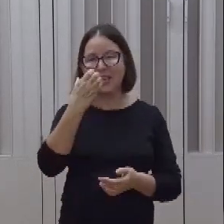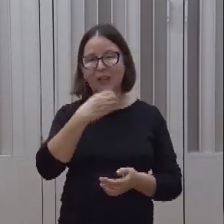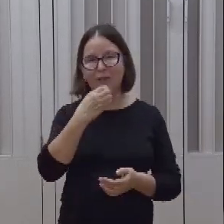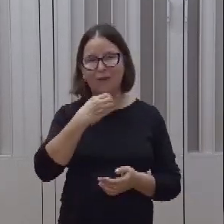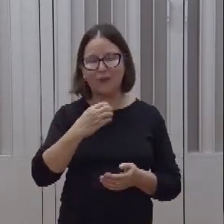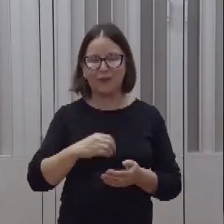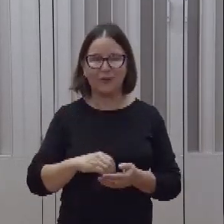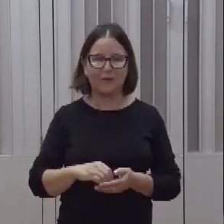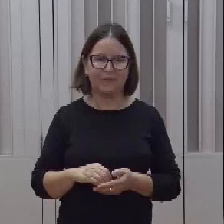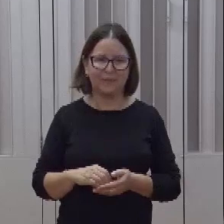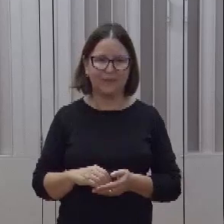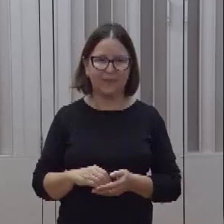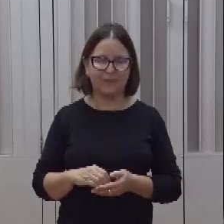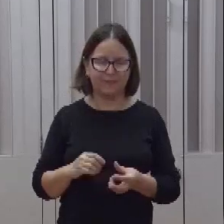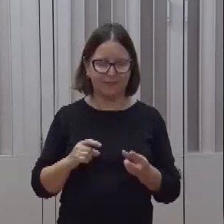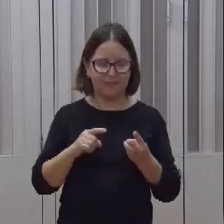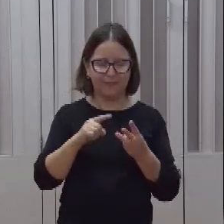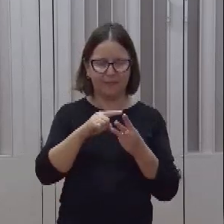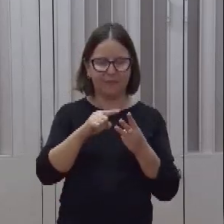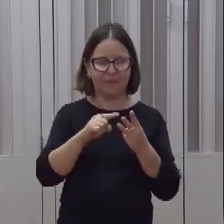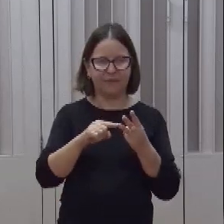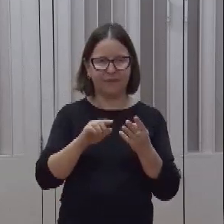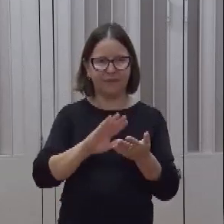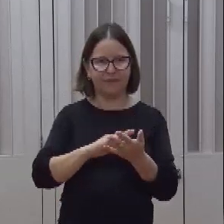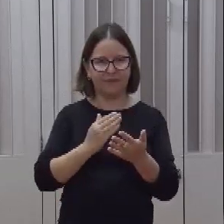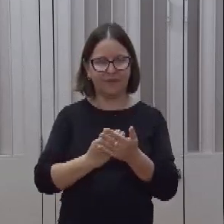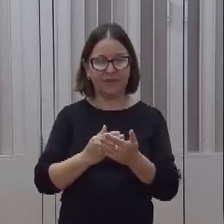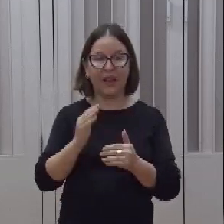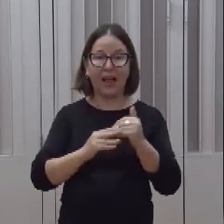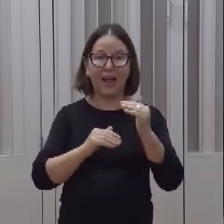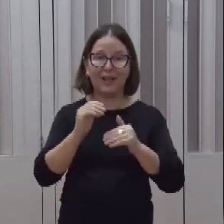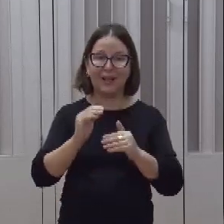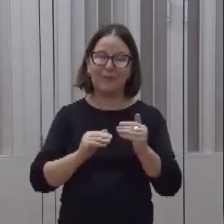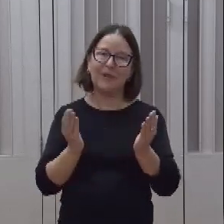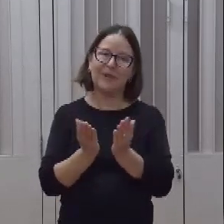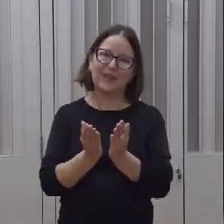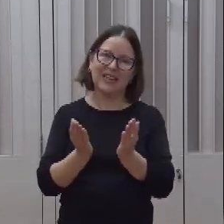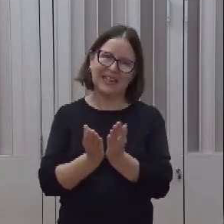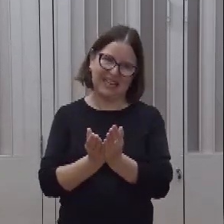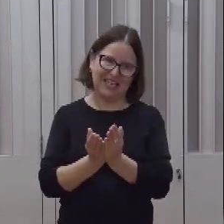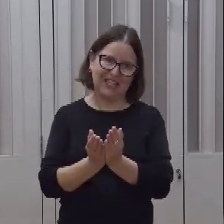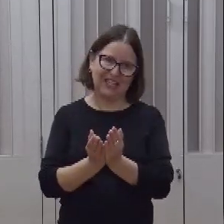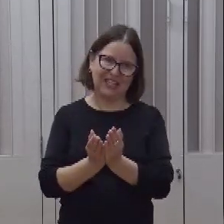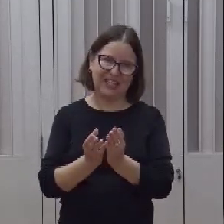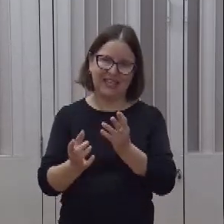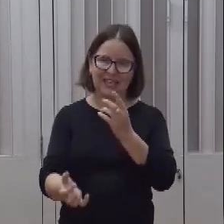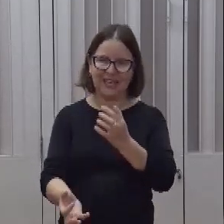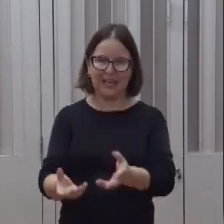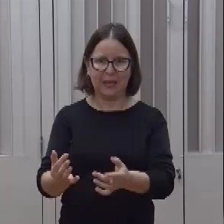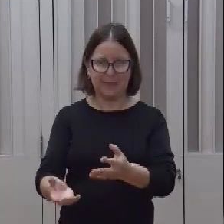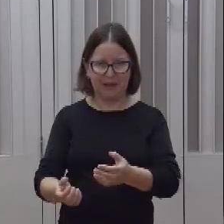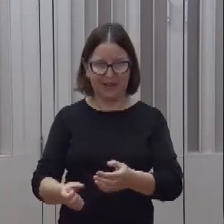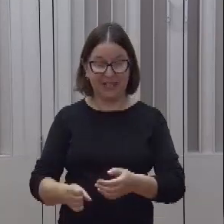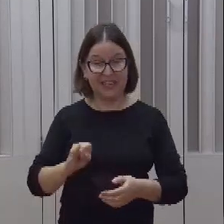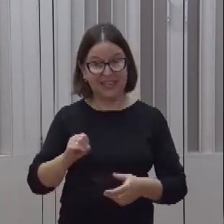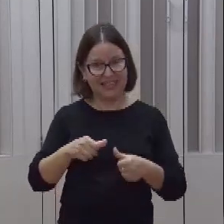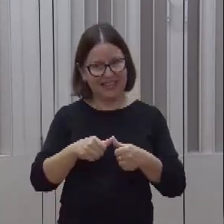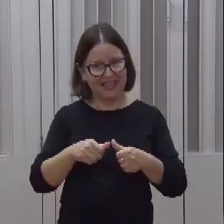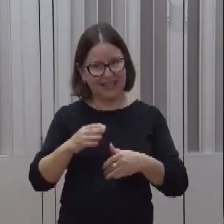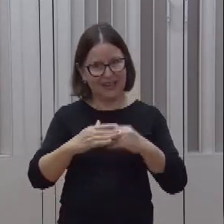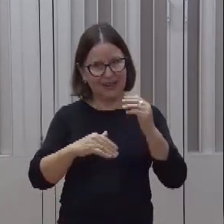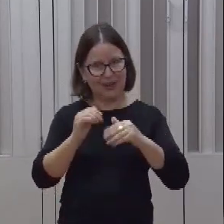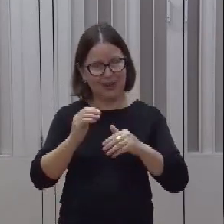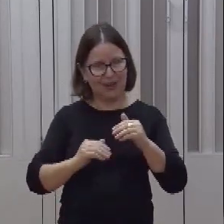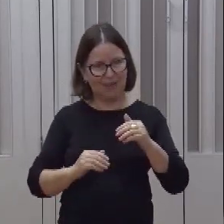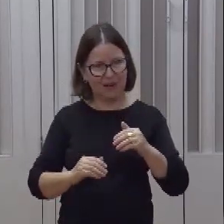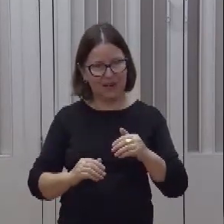A terceira visão são as obras do crente que são queimadas. Se essas obras não